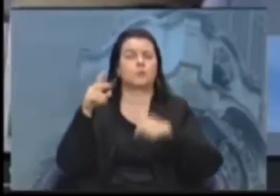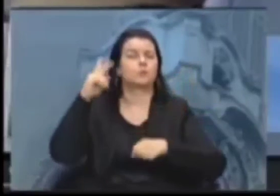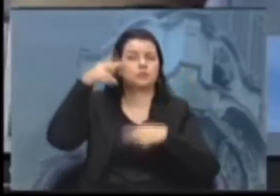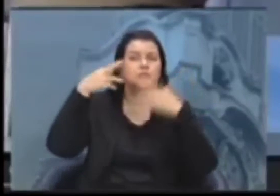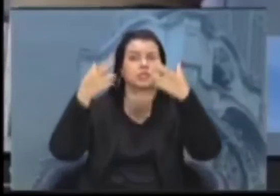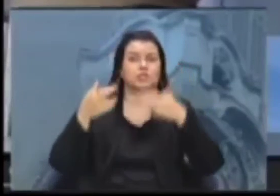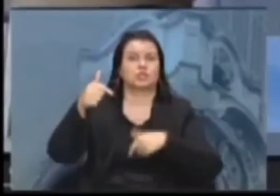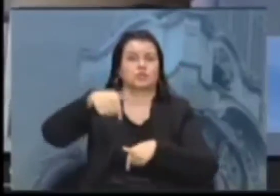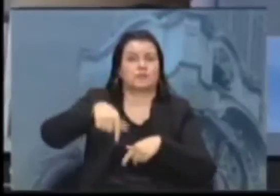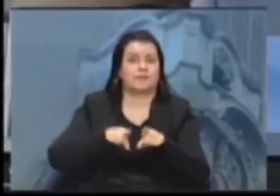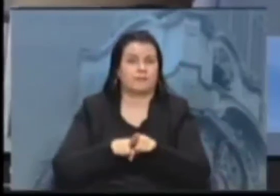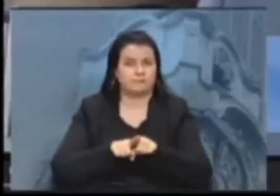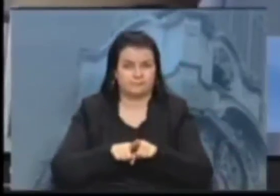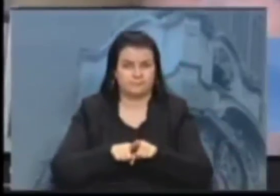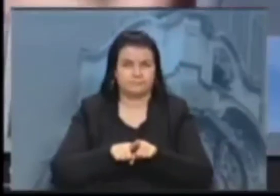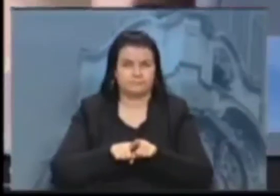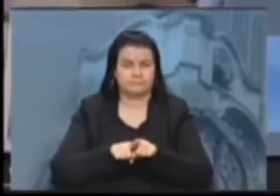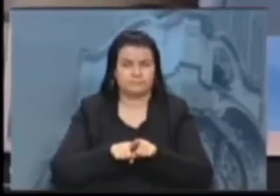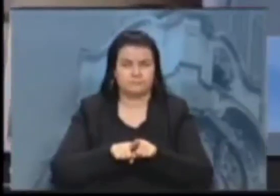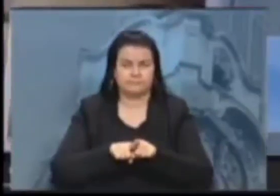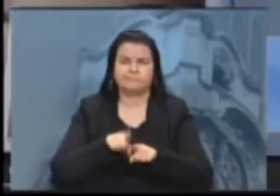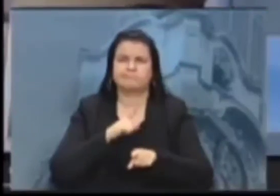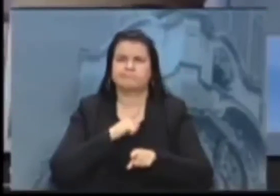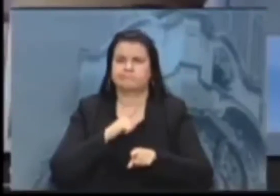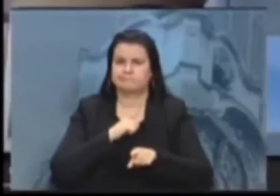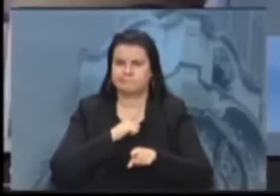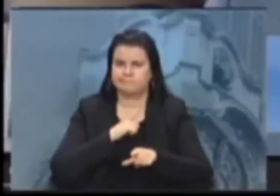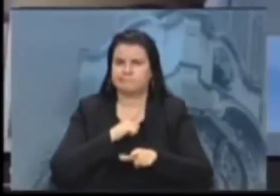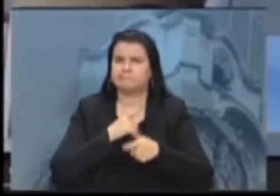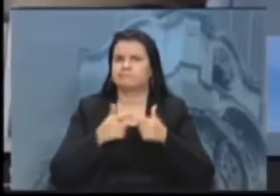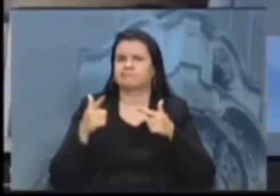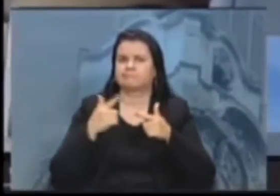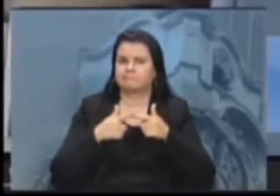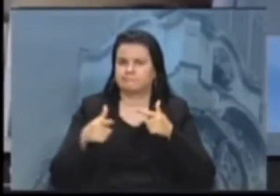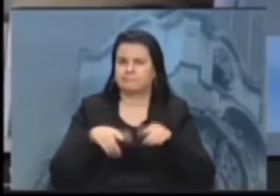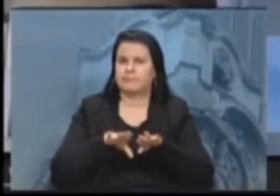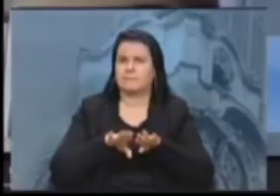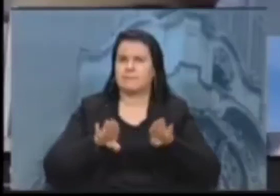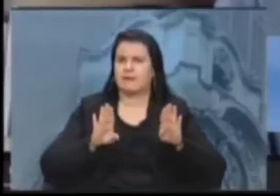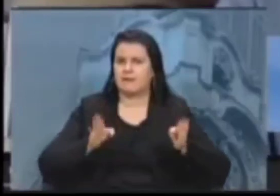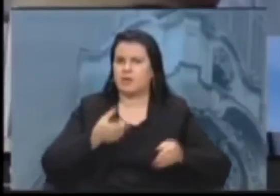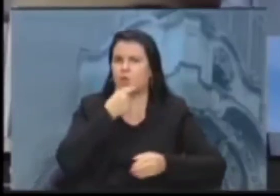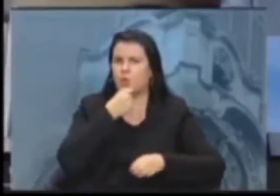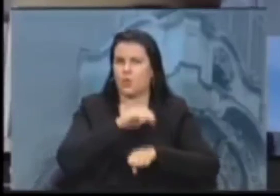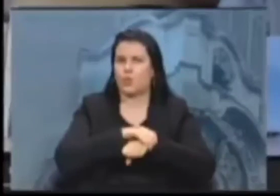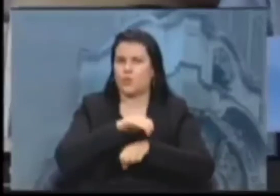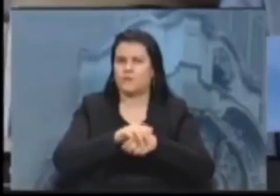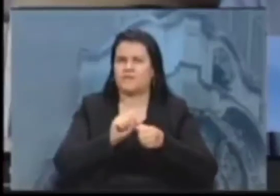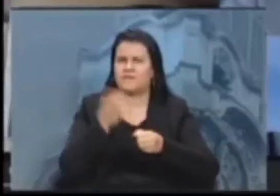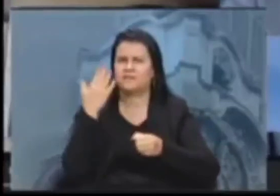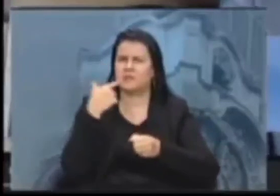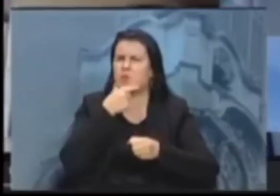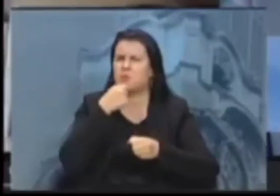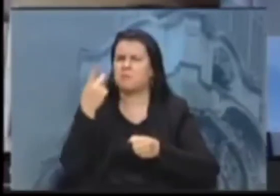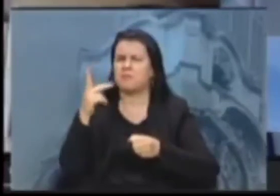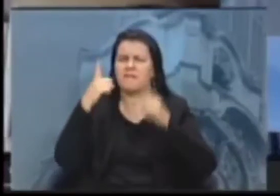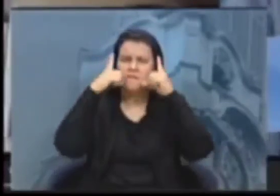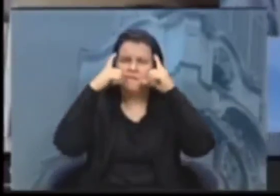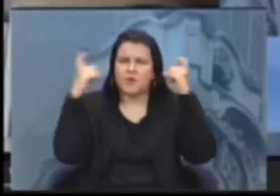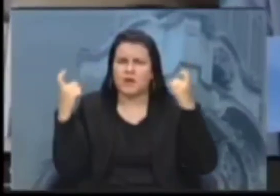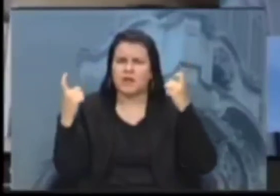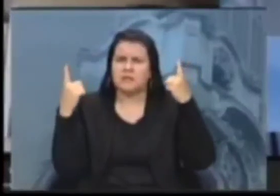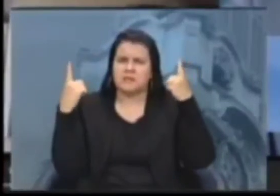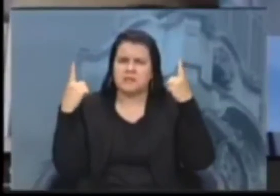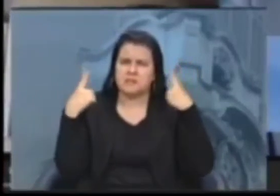aqui. A gente tem toda essa situação com a bancada aí que ele fez, sendo violento, agressivo,